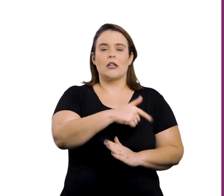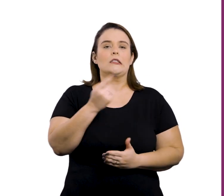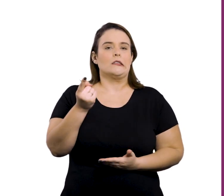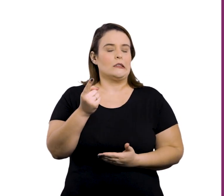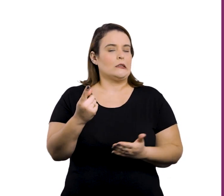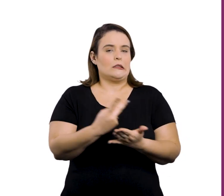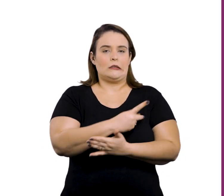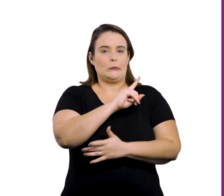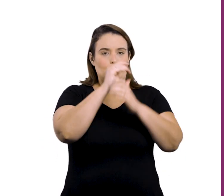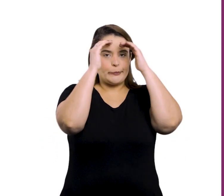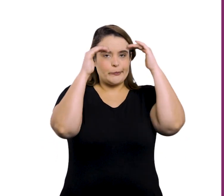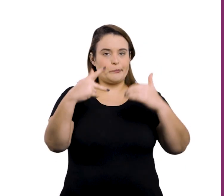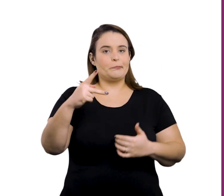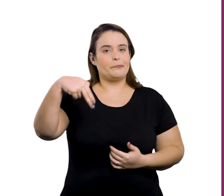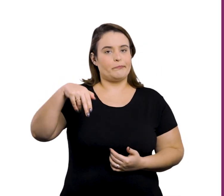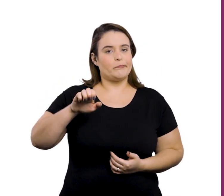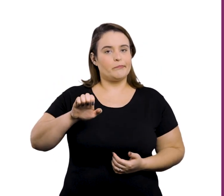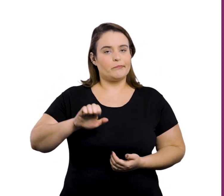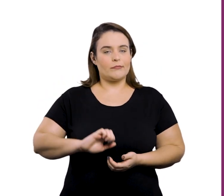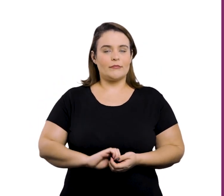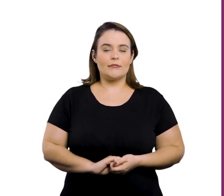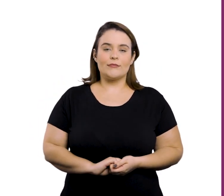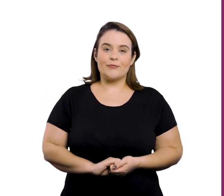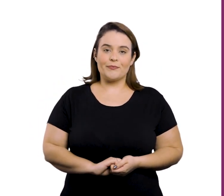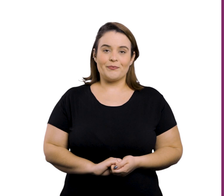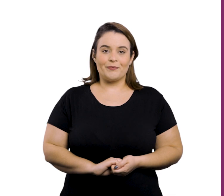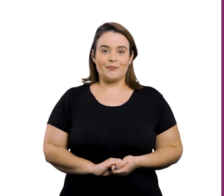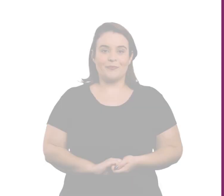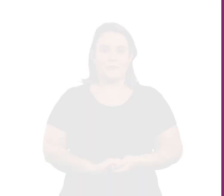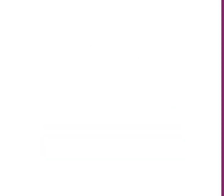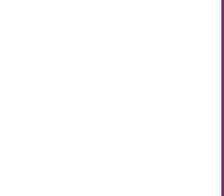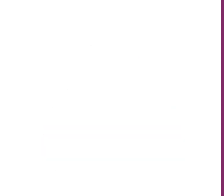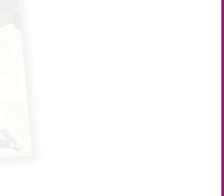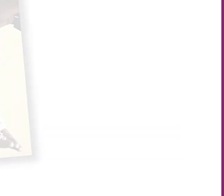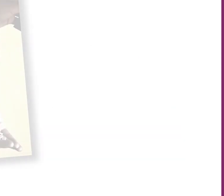de gastos gera para o não cumprimento do PNE.